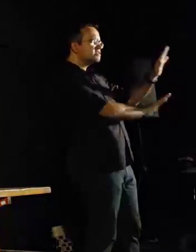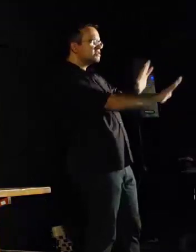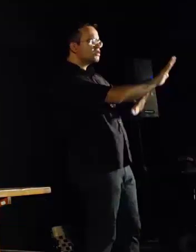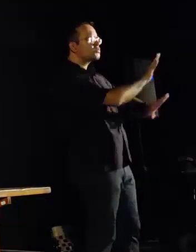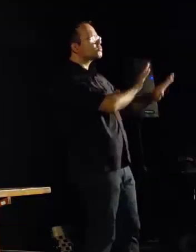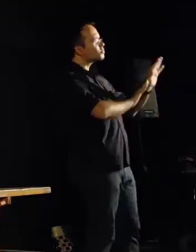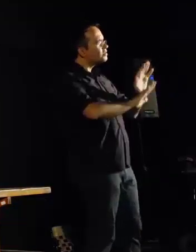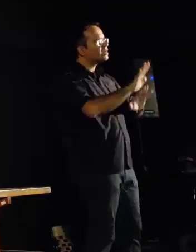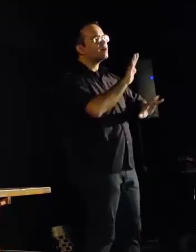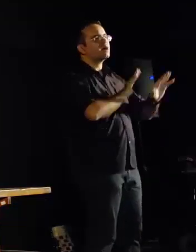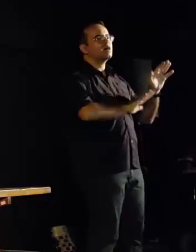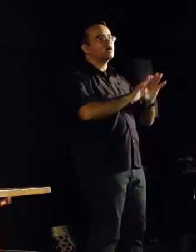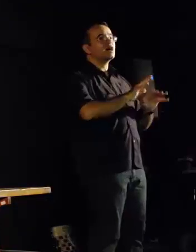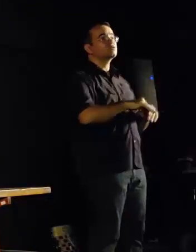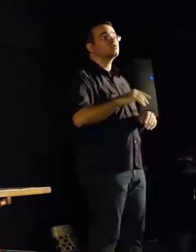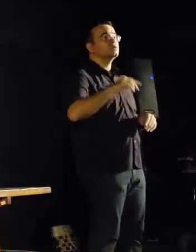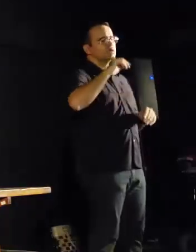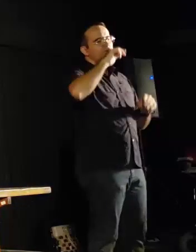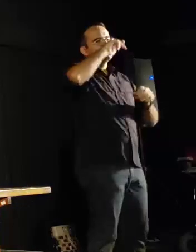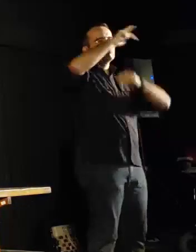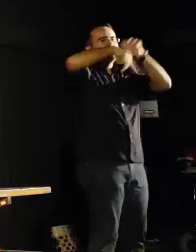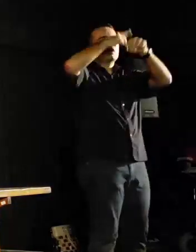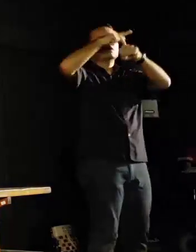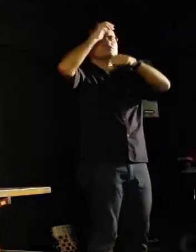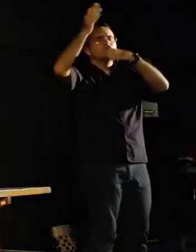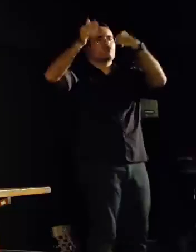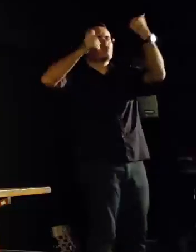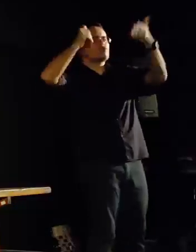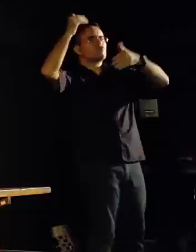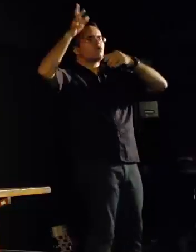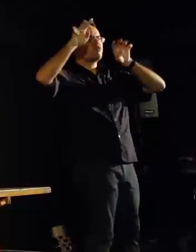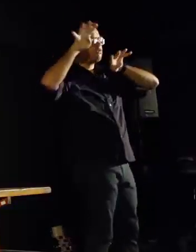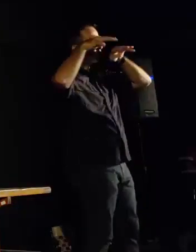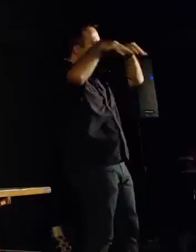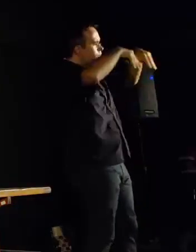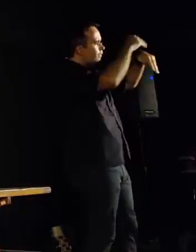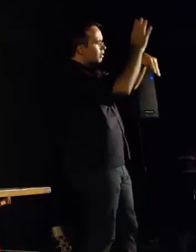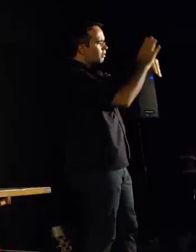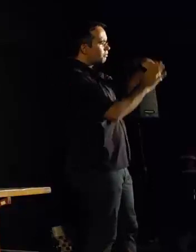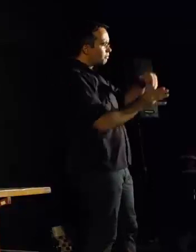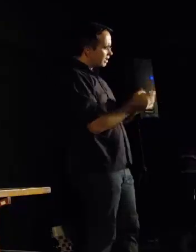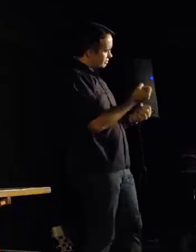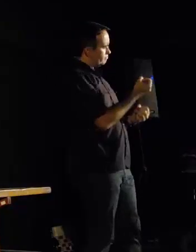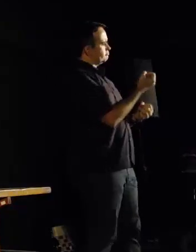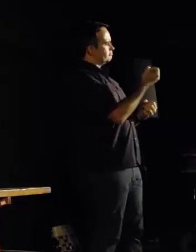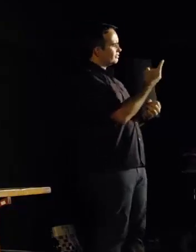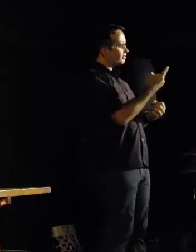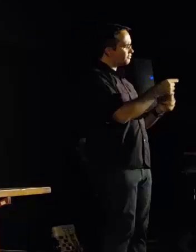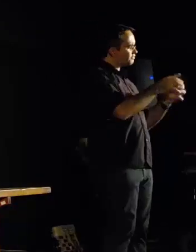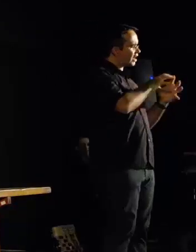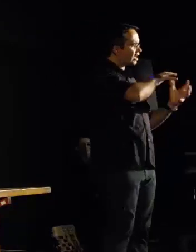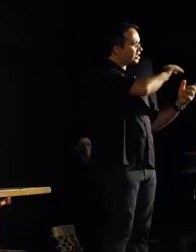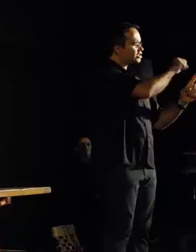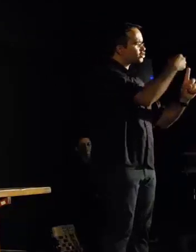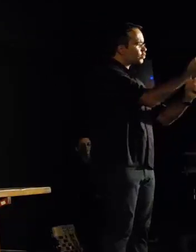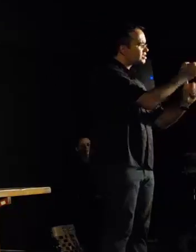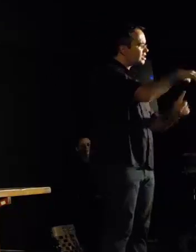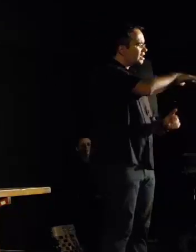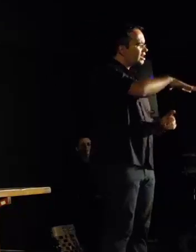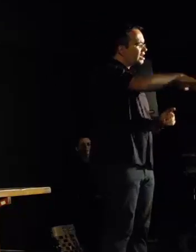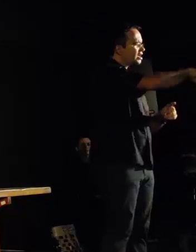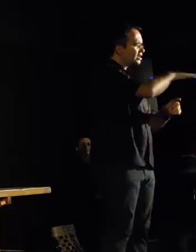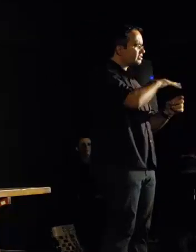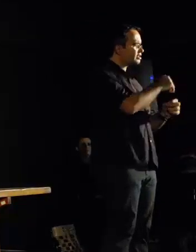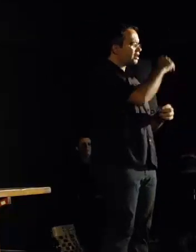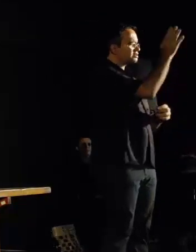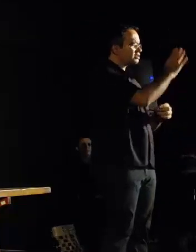nós teremos necessariamente o desafio de constituir formas e modos de vida em luta, formas e modos de vida